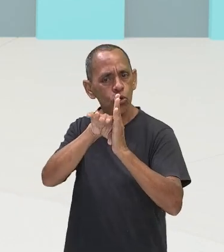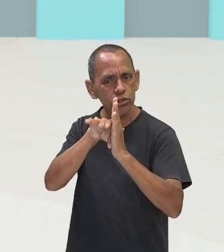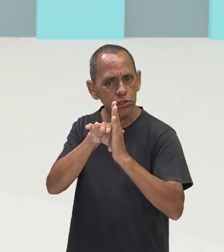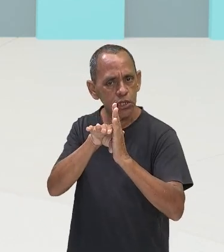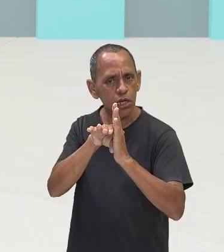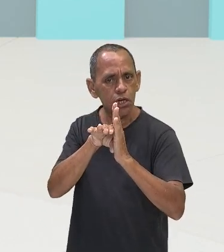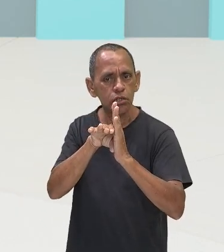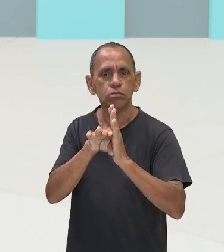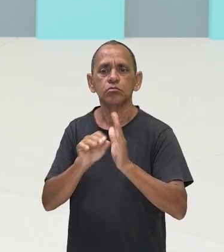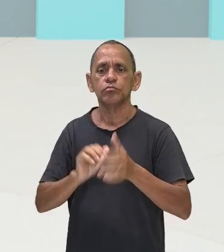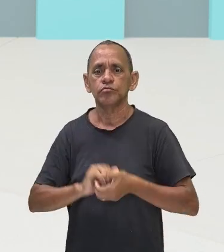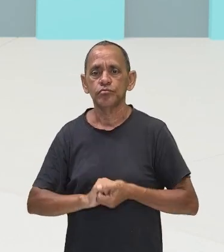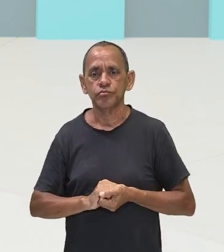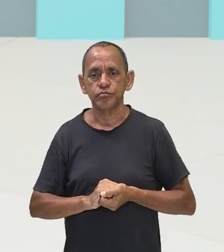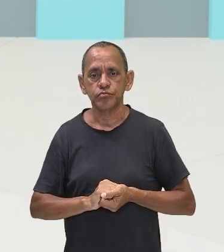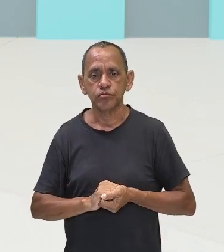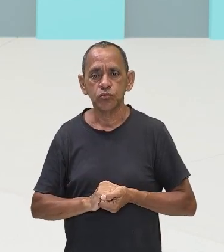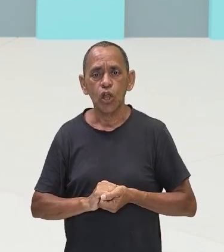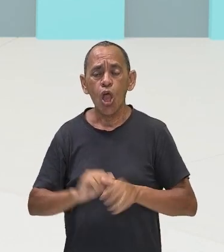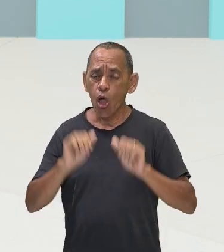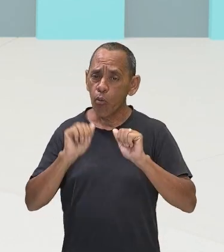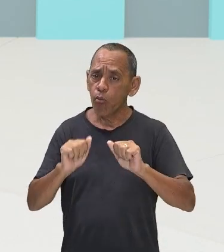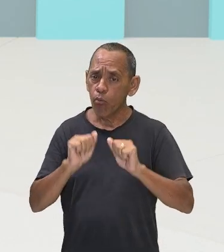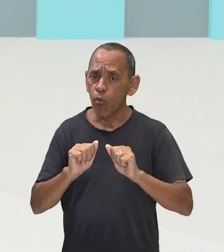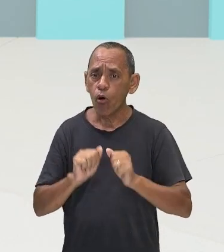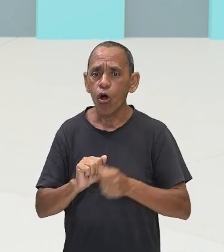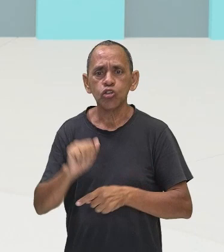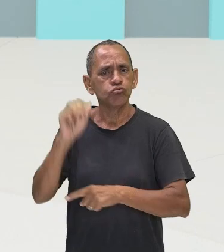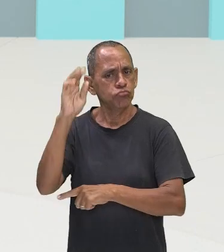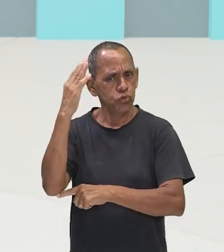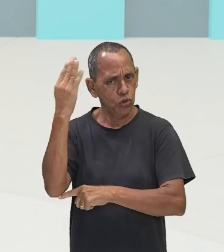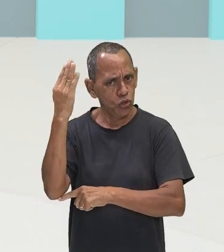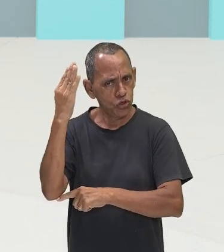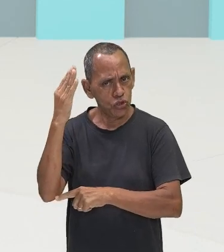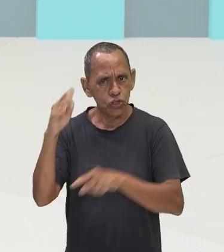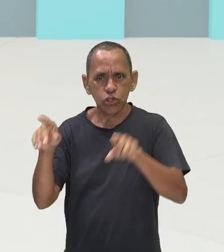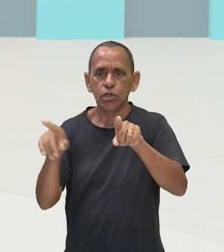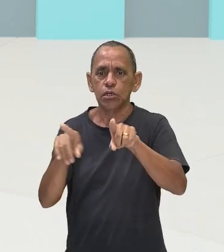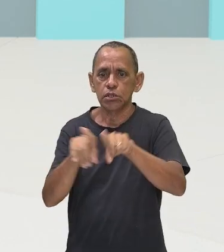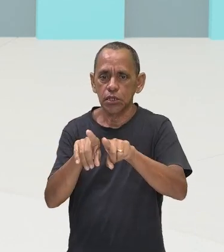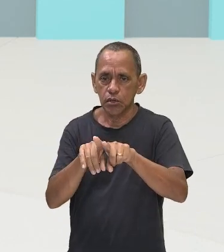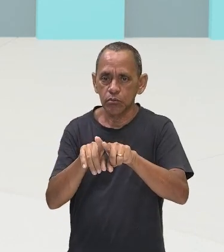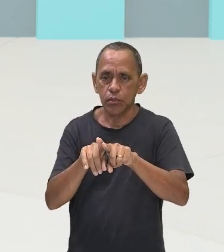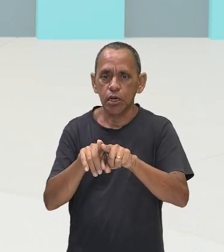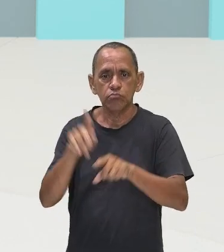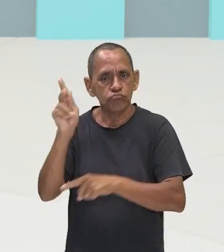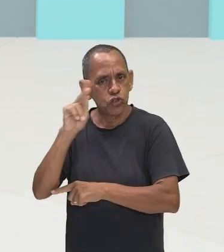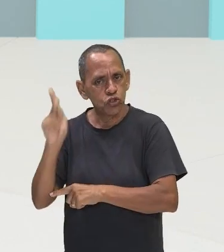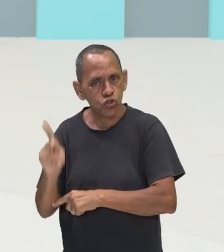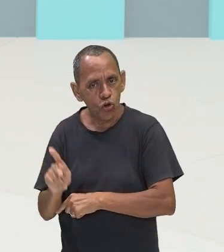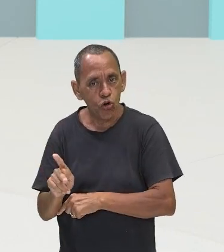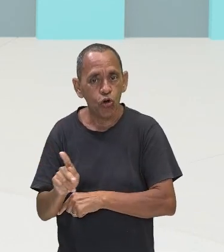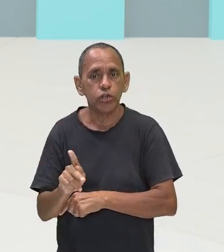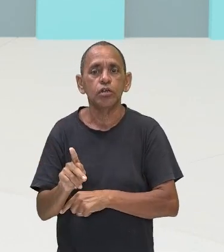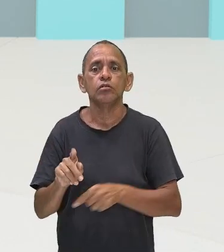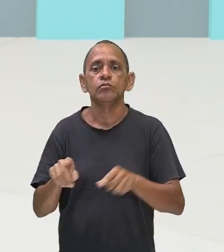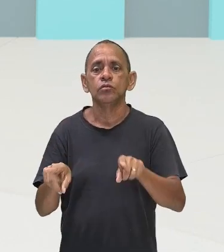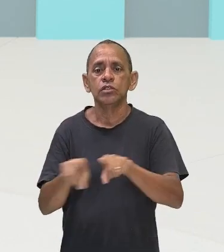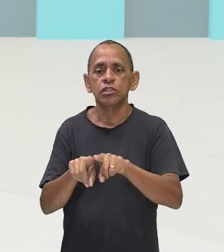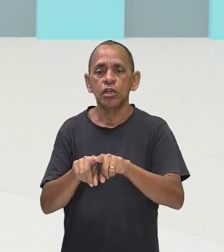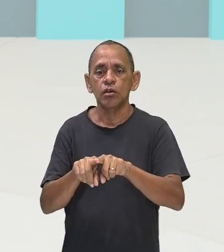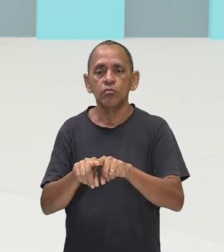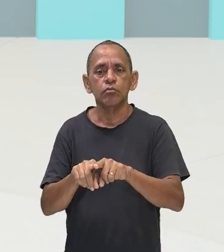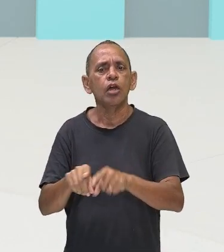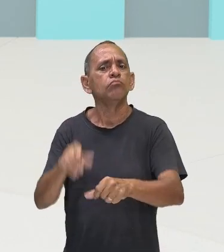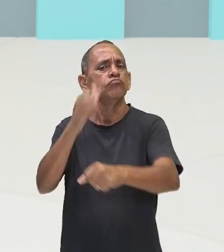fazer isso. Por exemplo, eu posso trazer um conceito da biologia, eu posso trazer um conceito da história. Por exemplo, a Idade